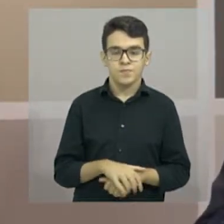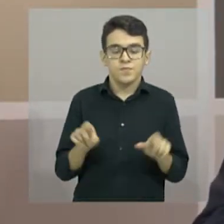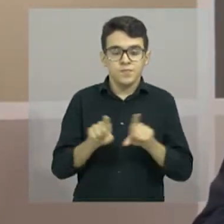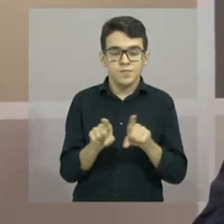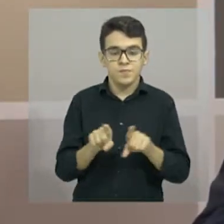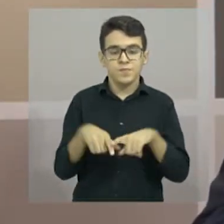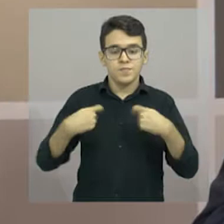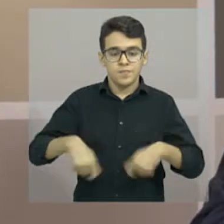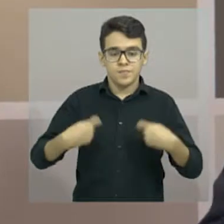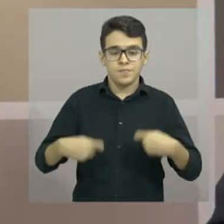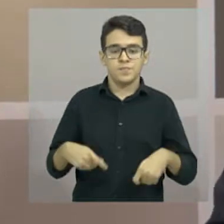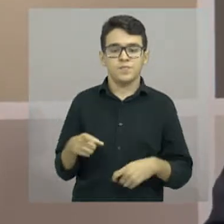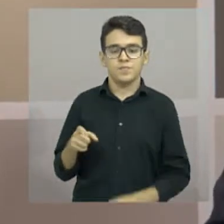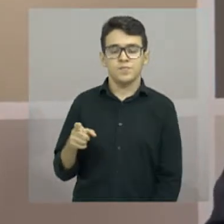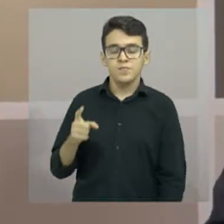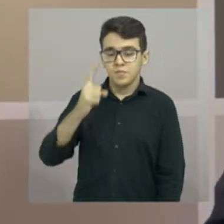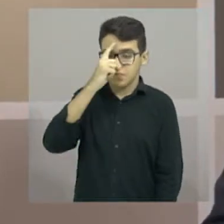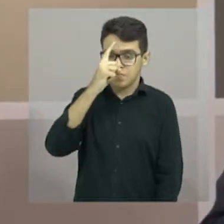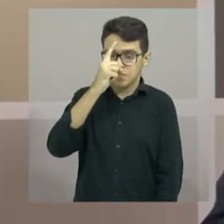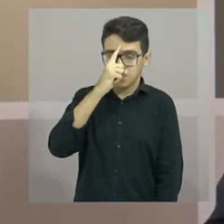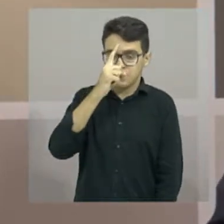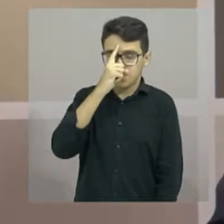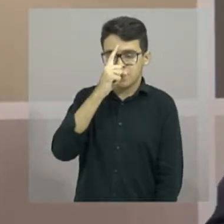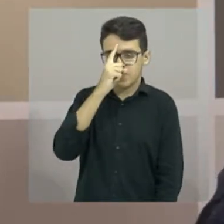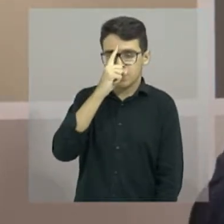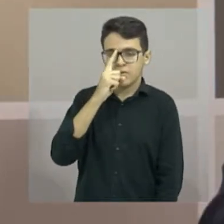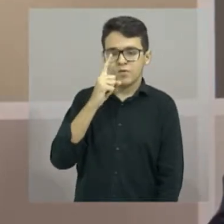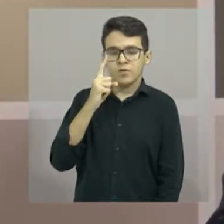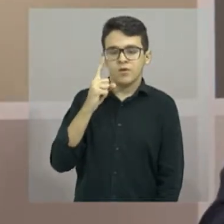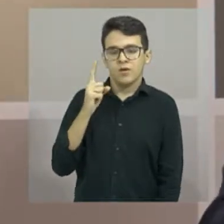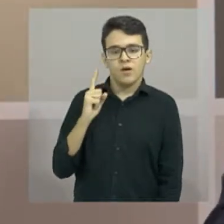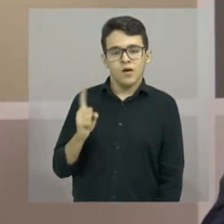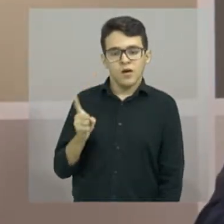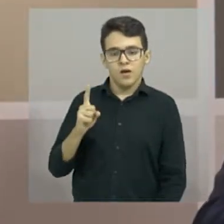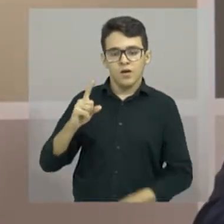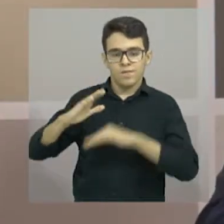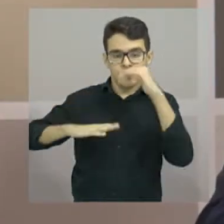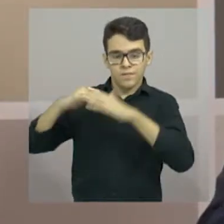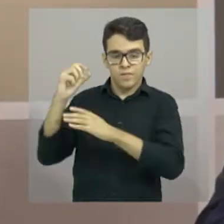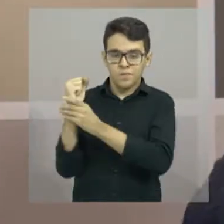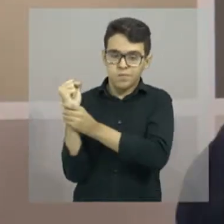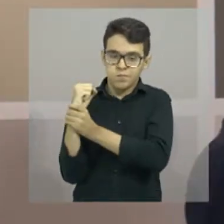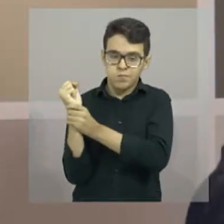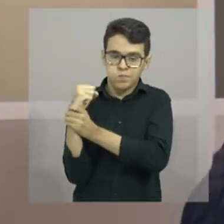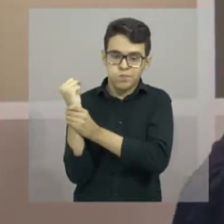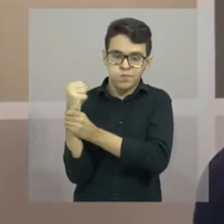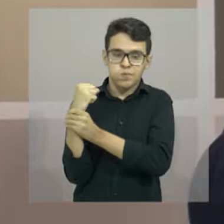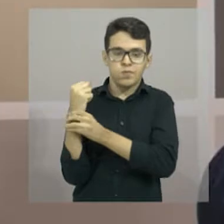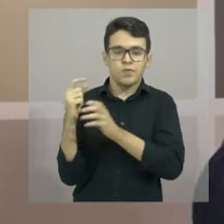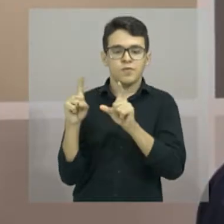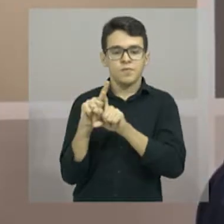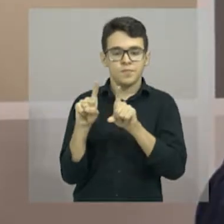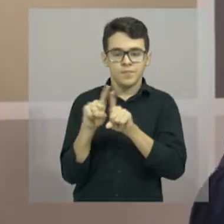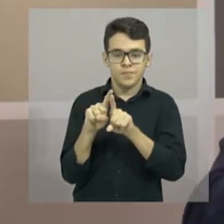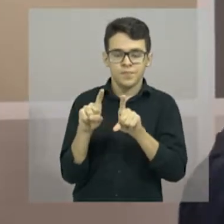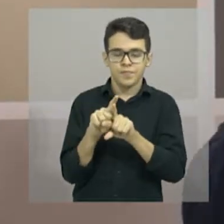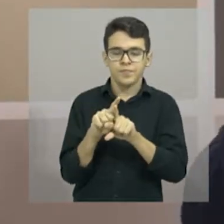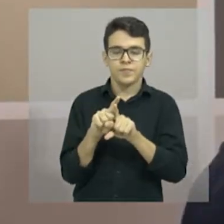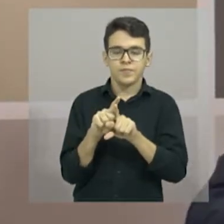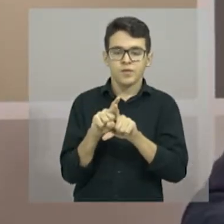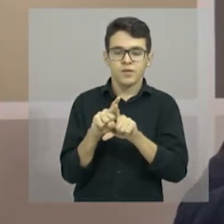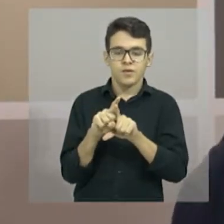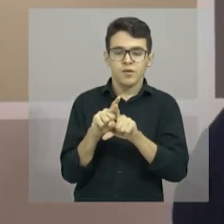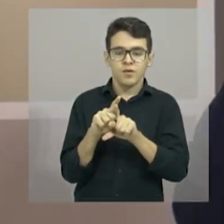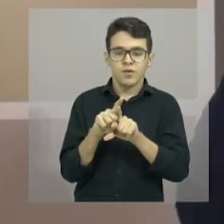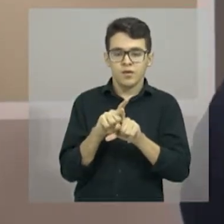acompanhamento diário, tá? E também cuidar daquele aspecto que ele já tem de doença pré-existente, para que